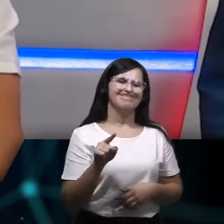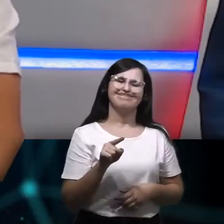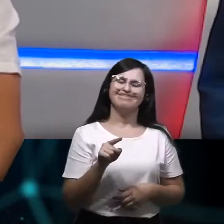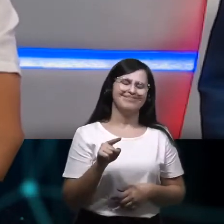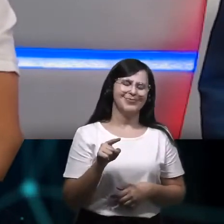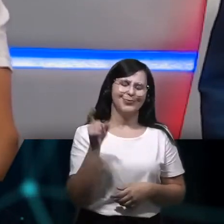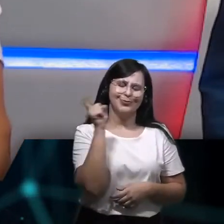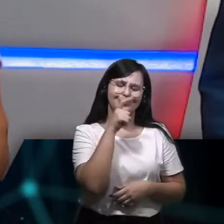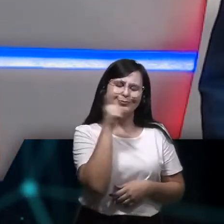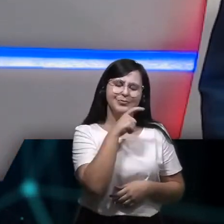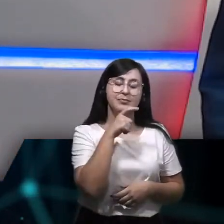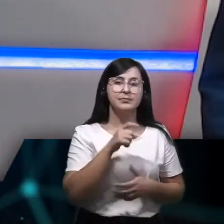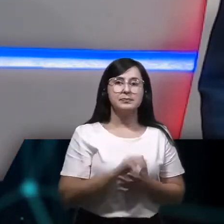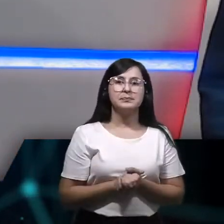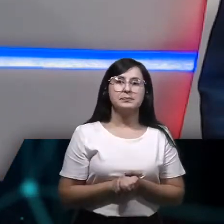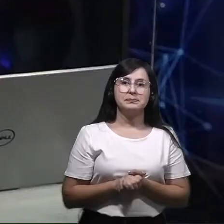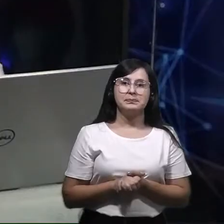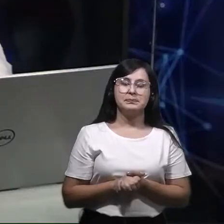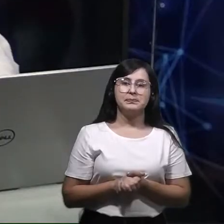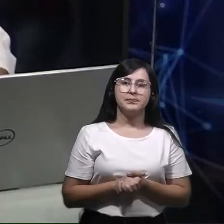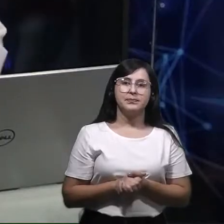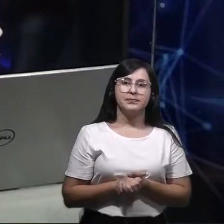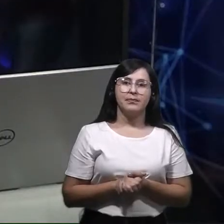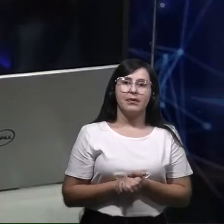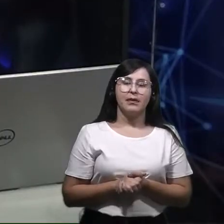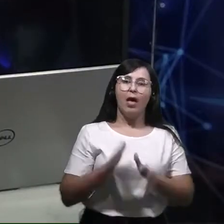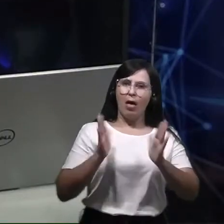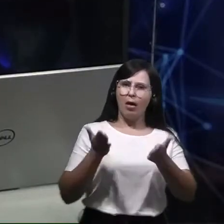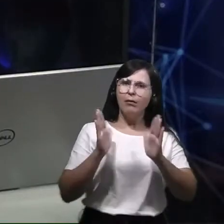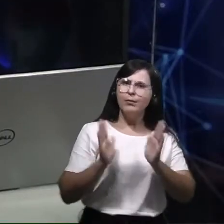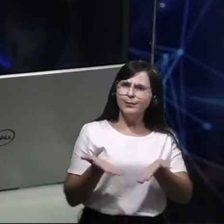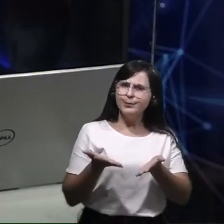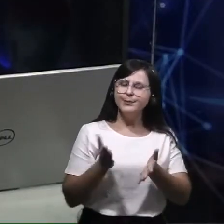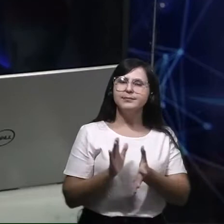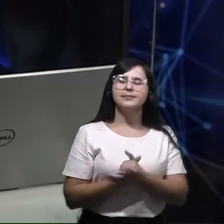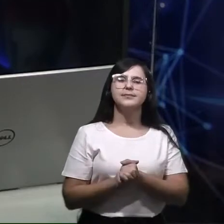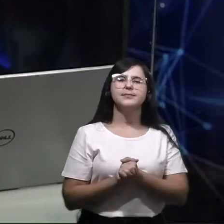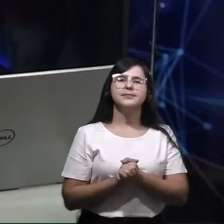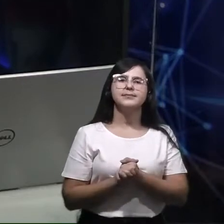à verdade. O candidato...